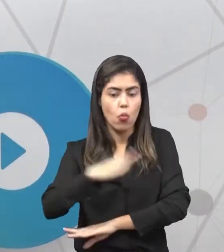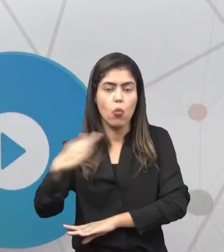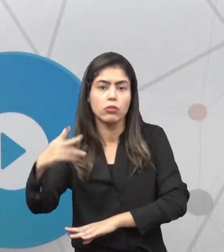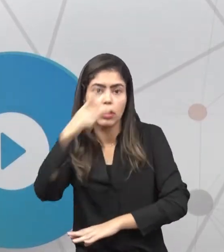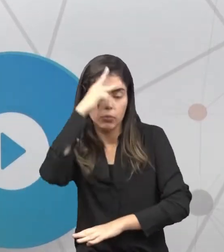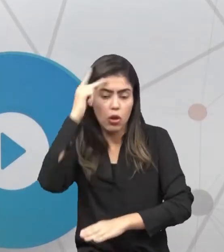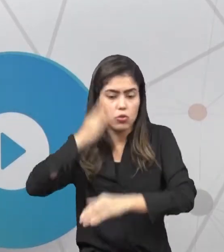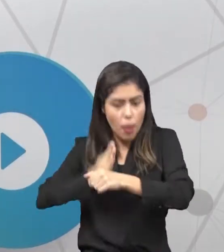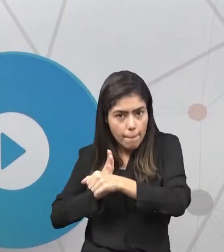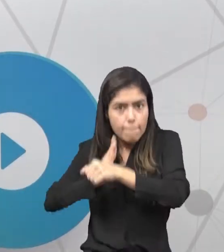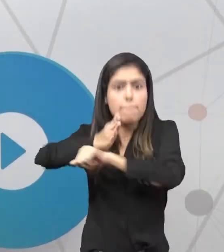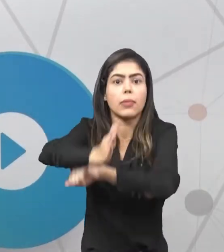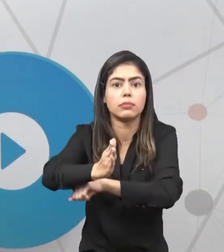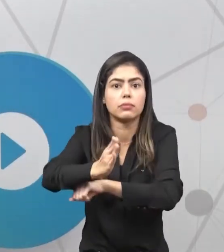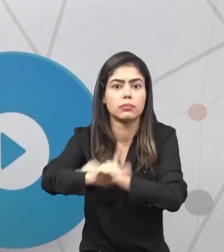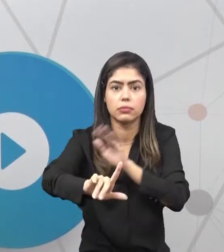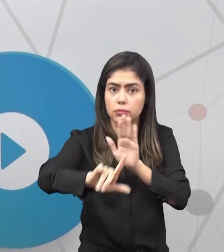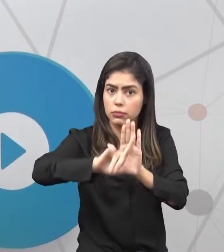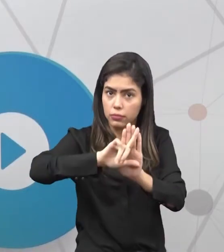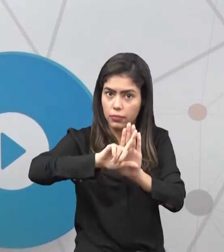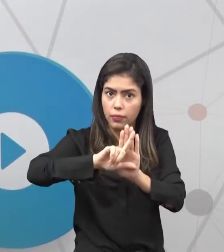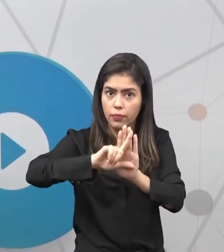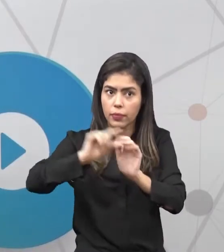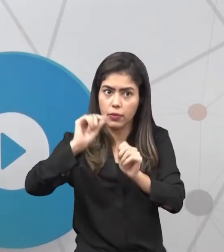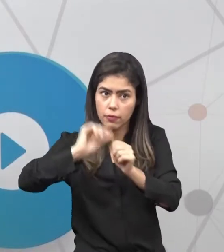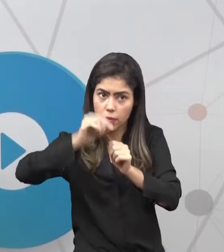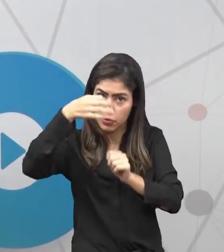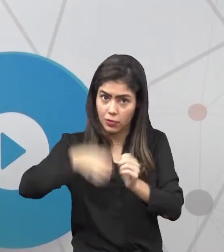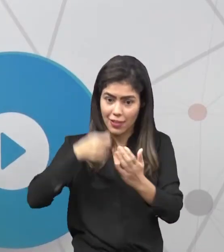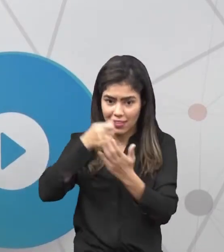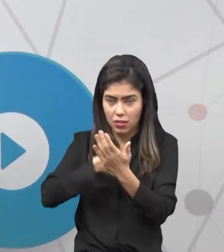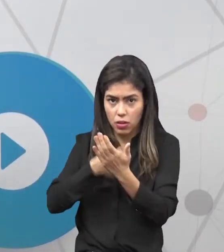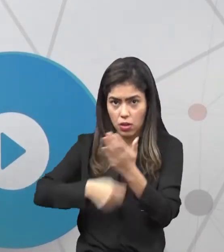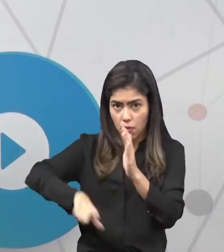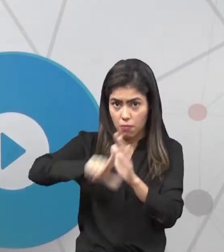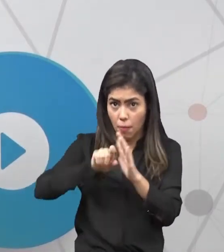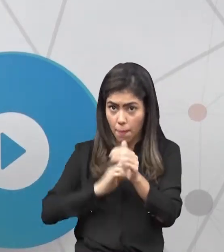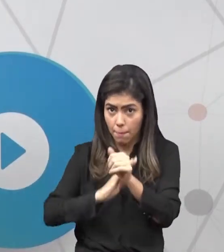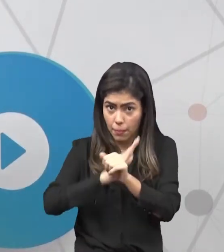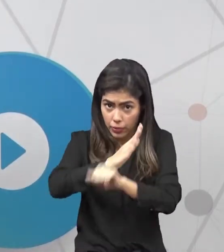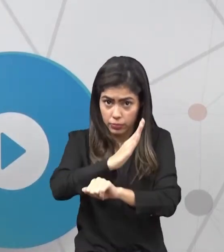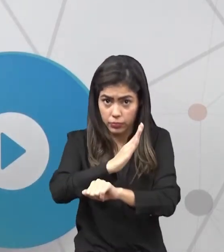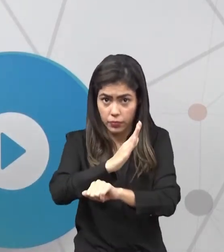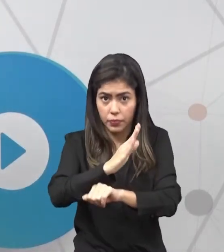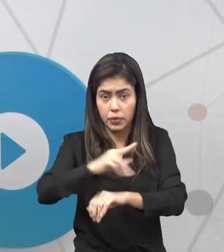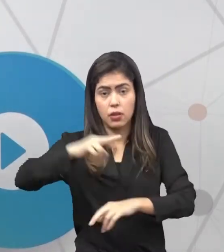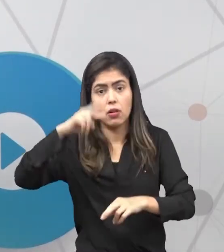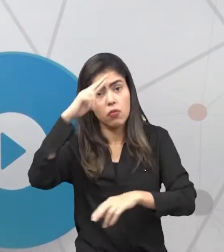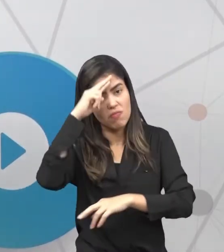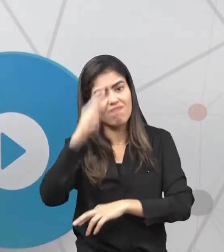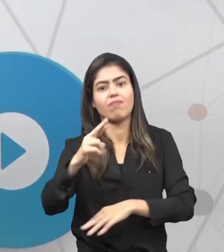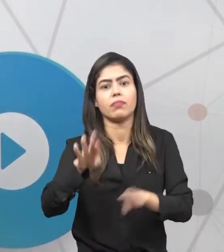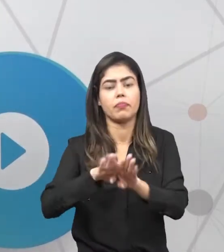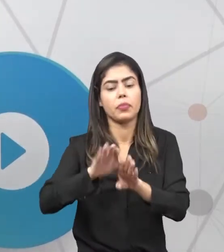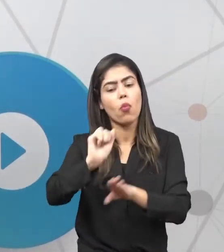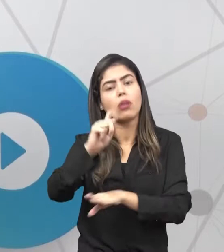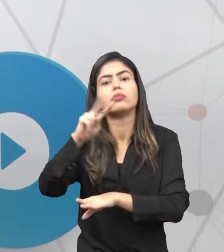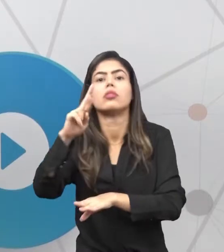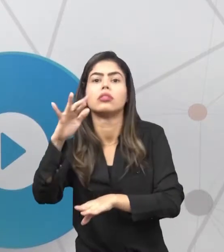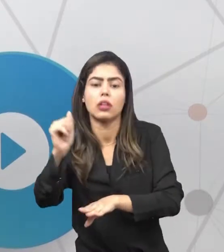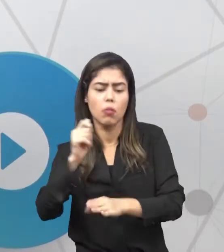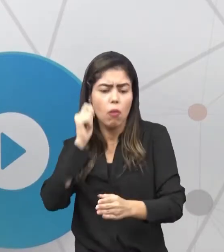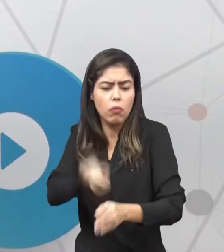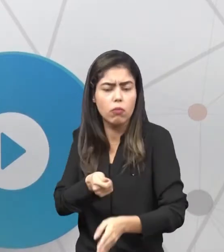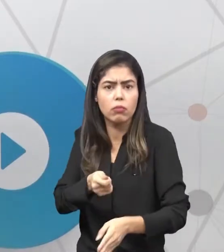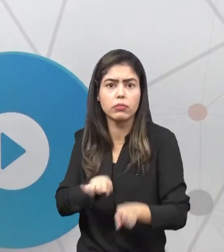pessoa ultrapassa os limites permitidos pela lei, então aí nós temos o autoritarismo. Então essa é a